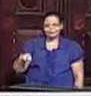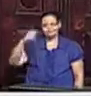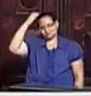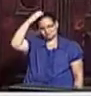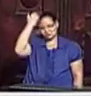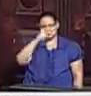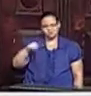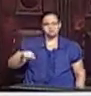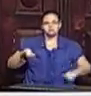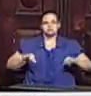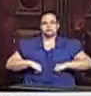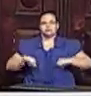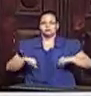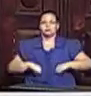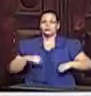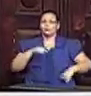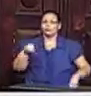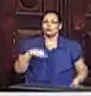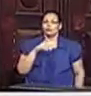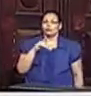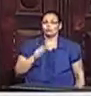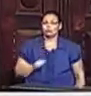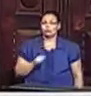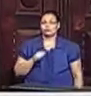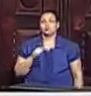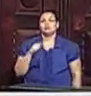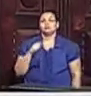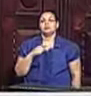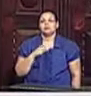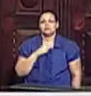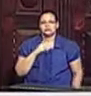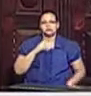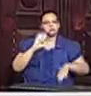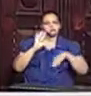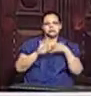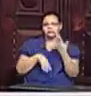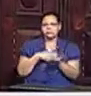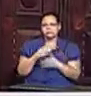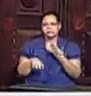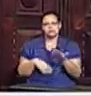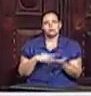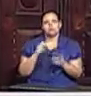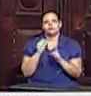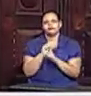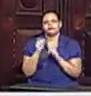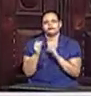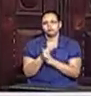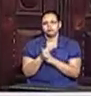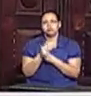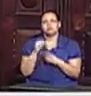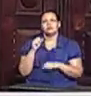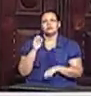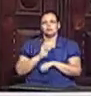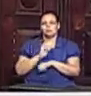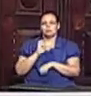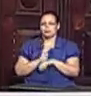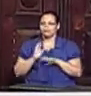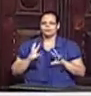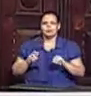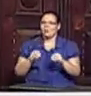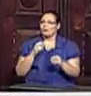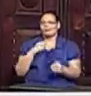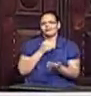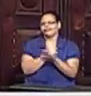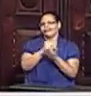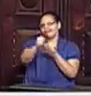e nós, esse é o meu medo, no dia que tivermos um colapso do tecido social desse Estado, será hora de intervir, mas aí já